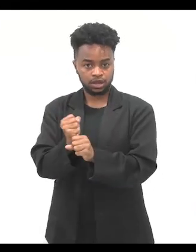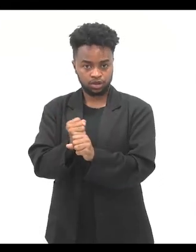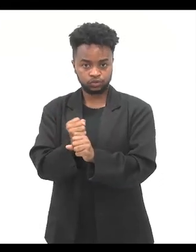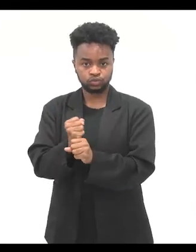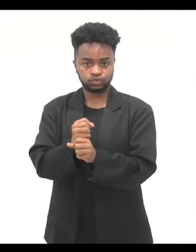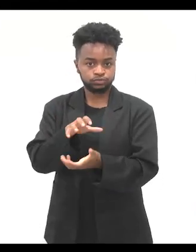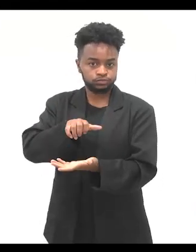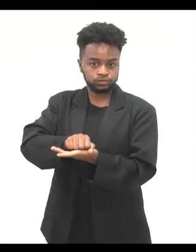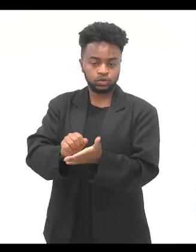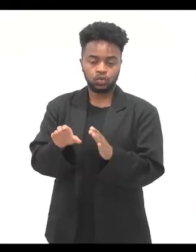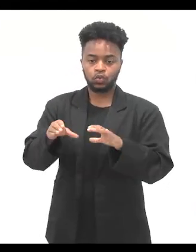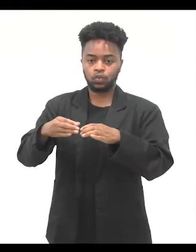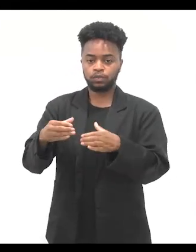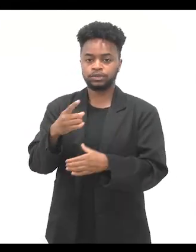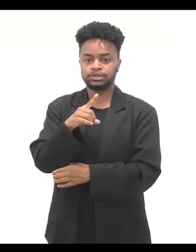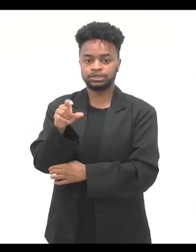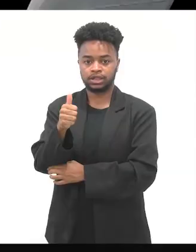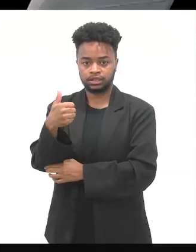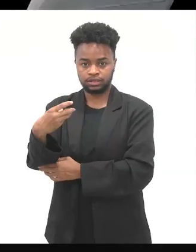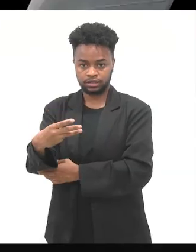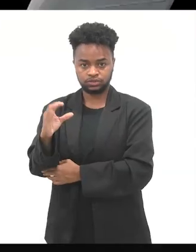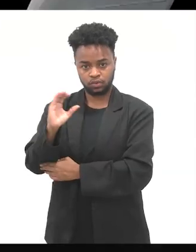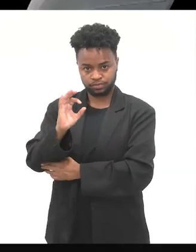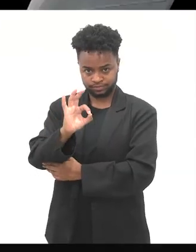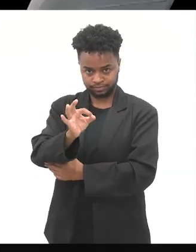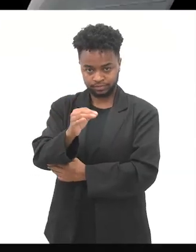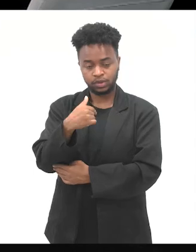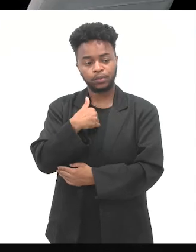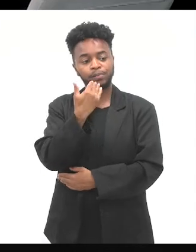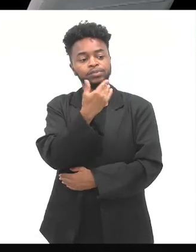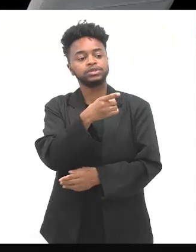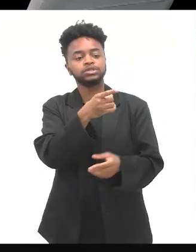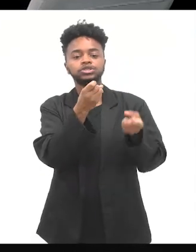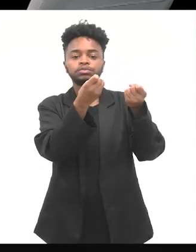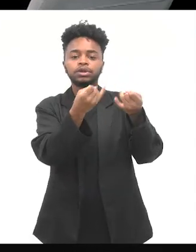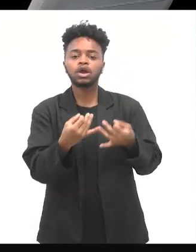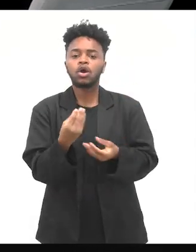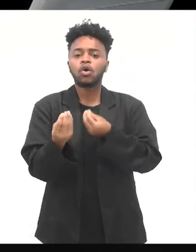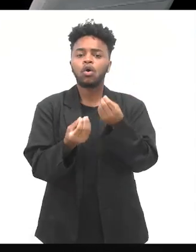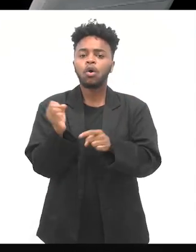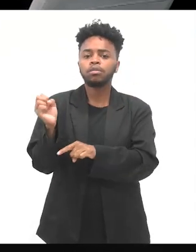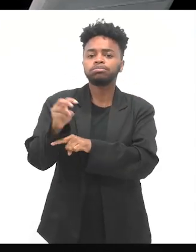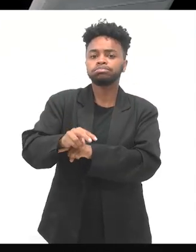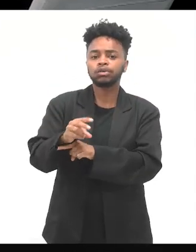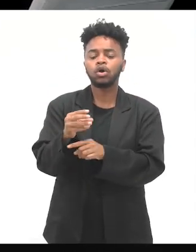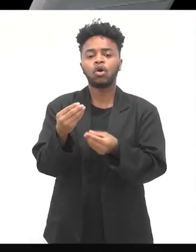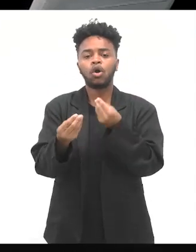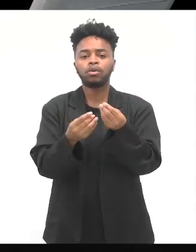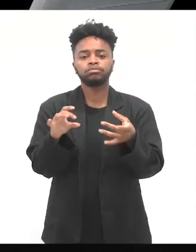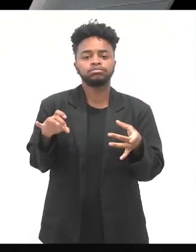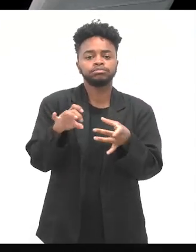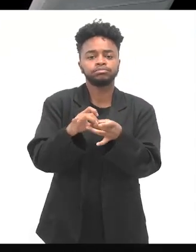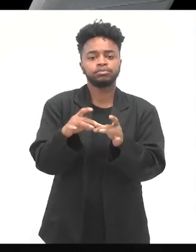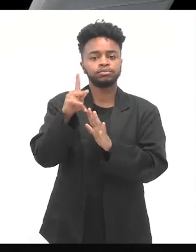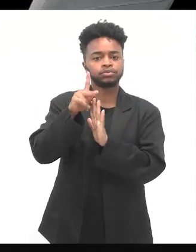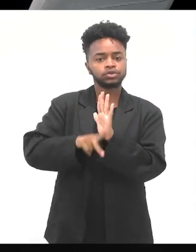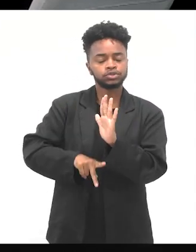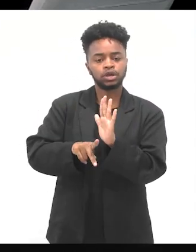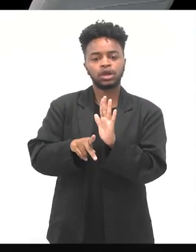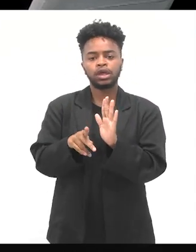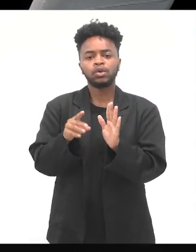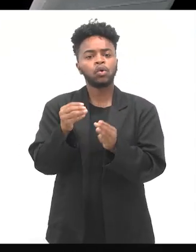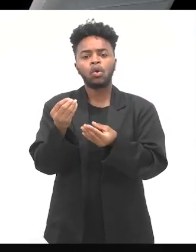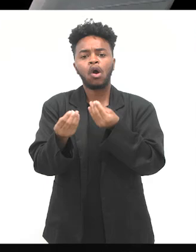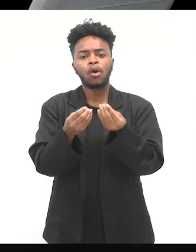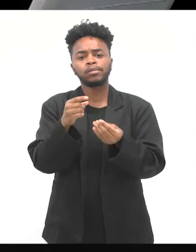Copacabana, né? Então, queria que o senhor falasse como é que o senhor entrou aí, abraçou esse projeto, como é que foi participar disso